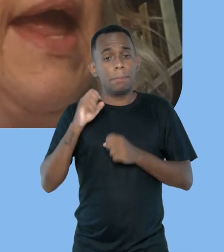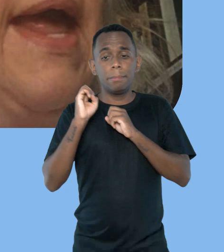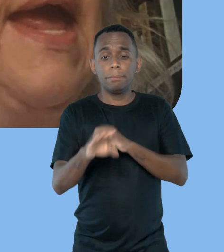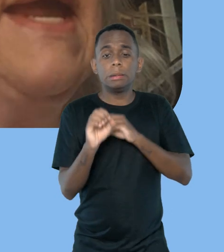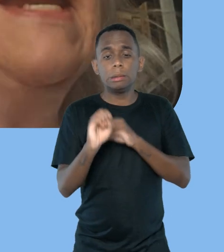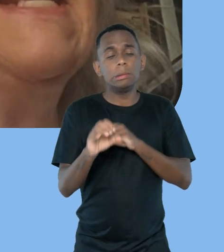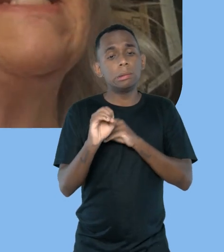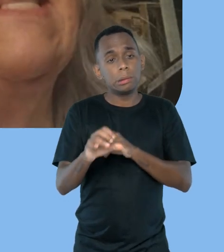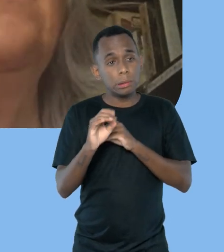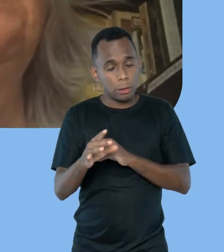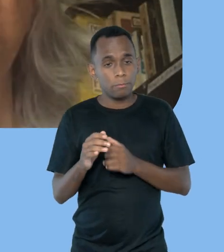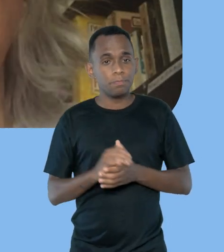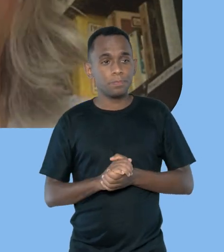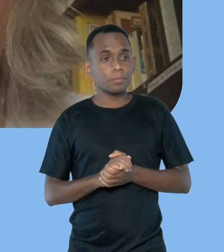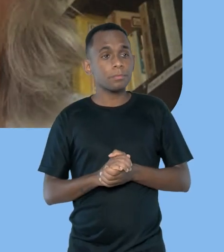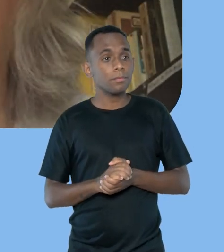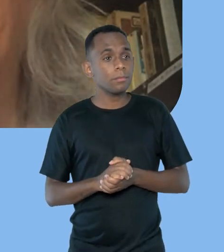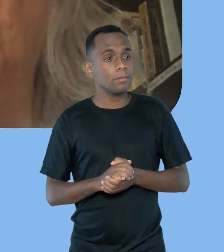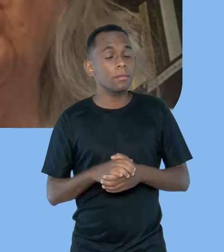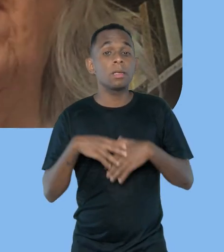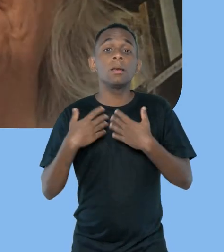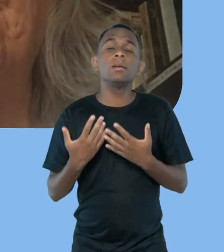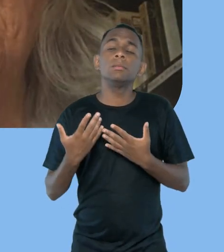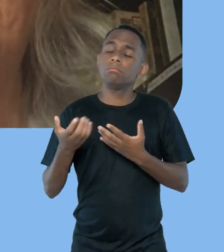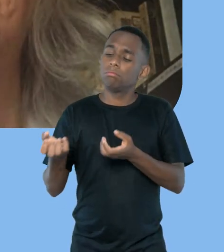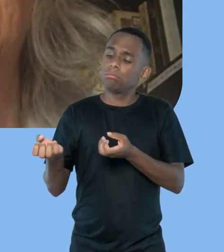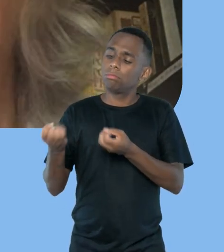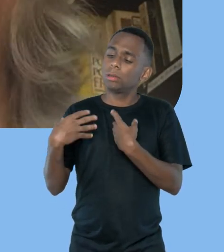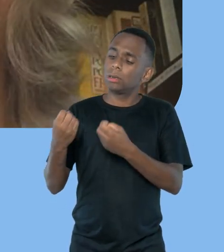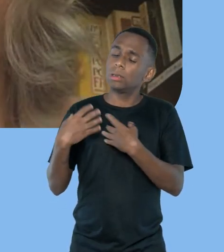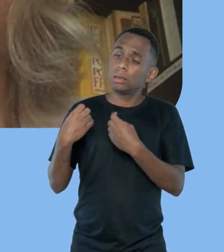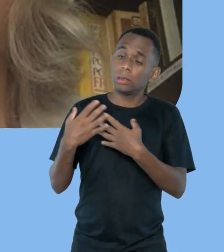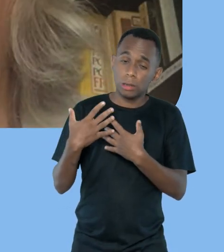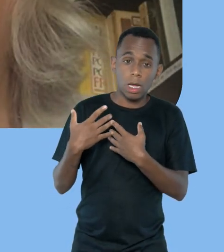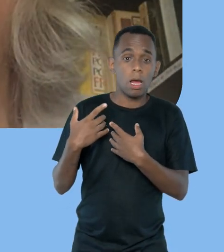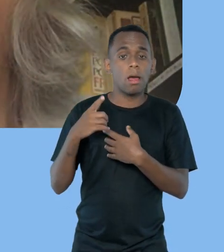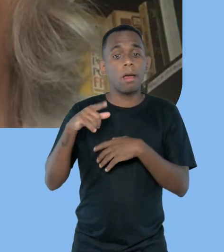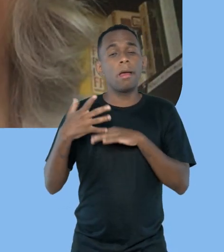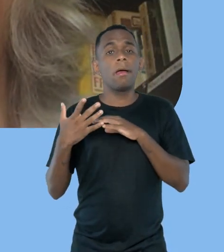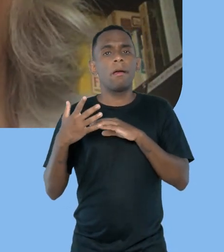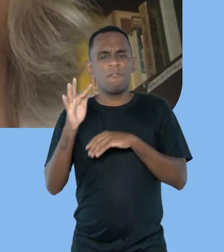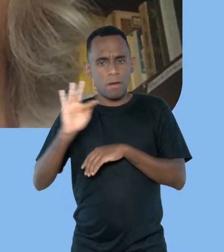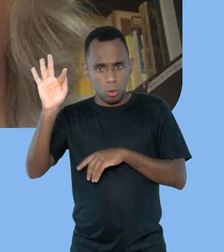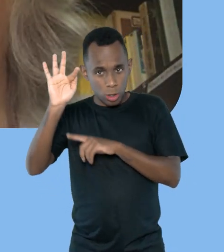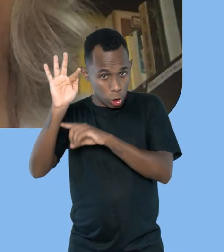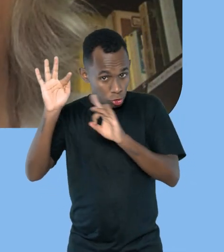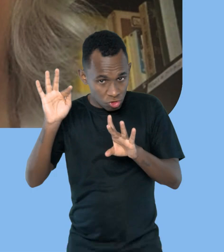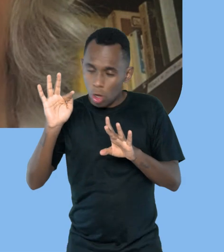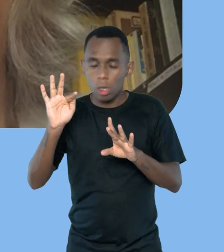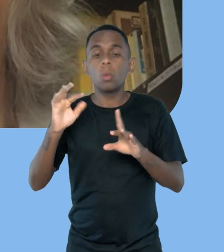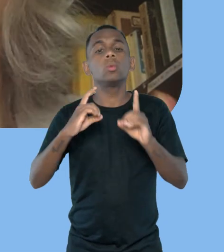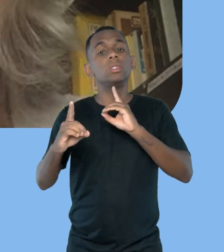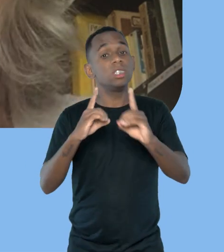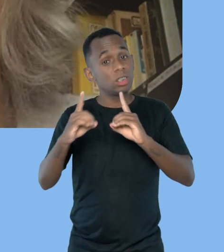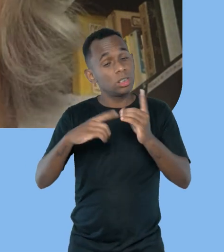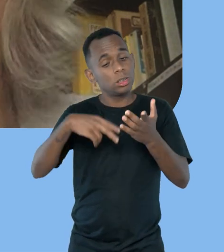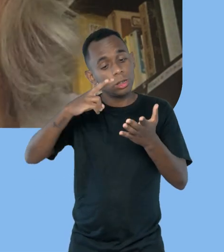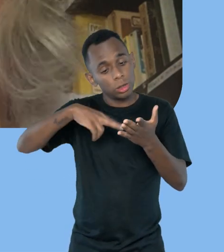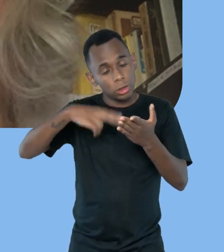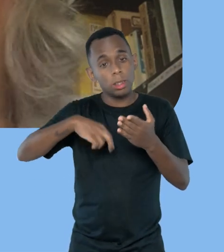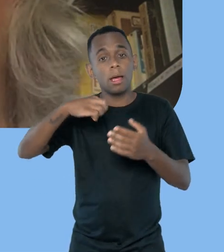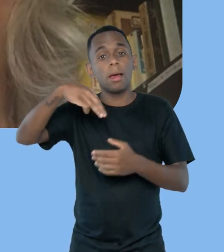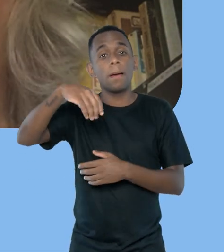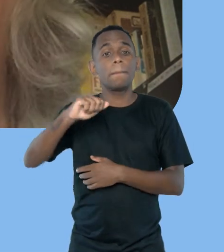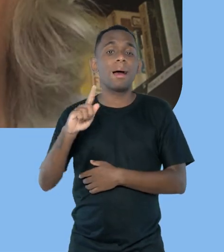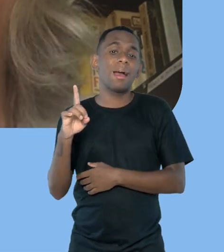aula, e quem me ensinou a dar aula, mais que a faculdade, foram os livros didáticos, da professora